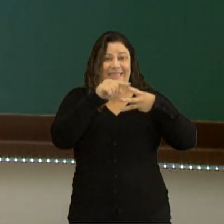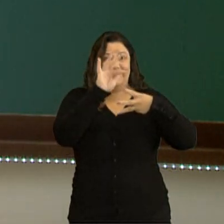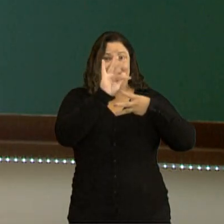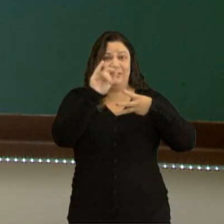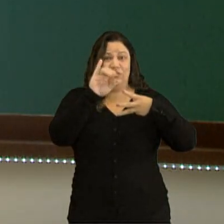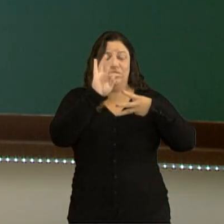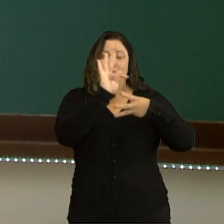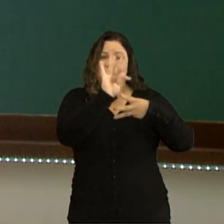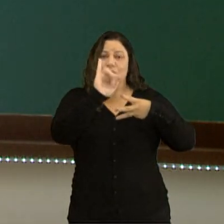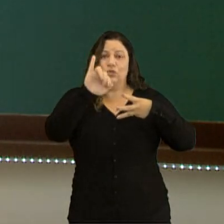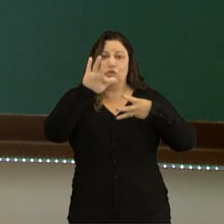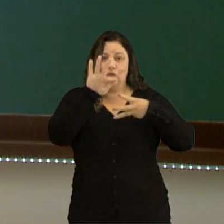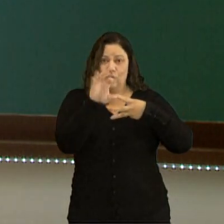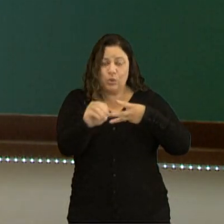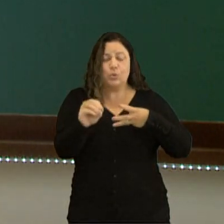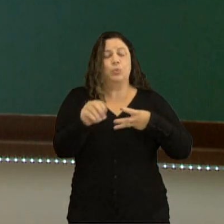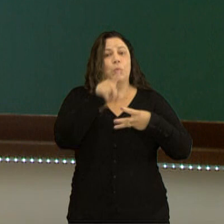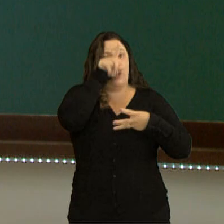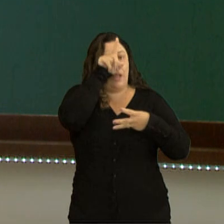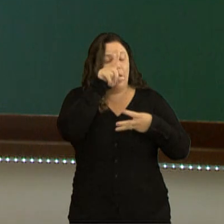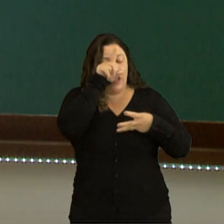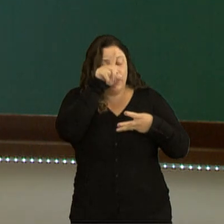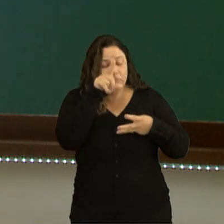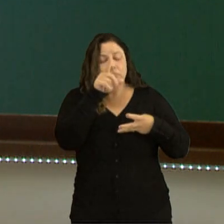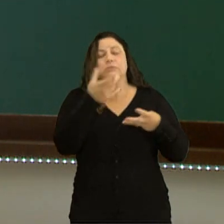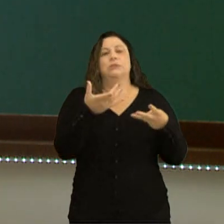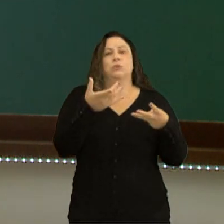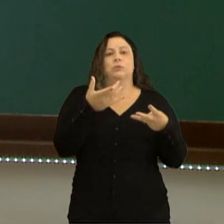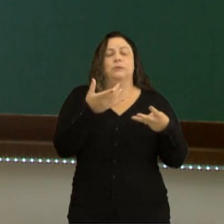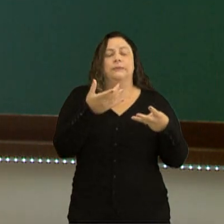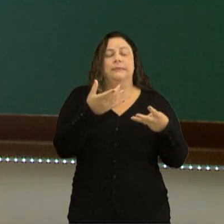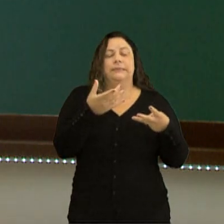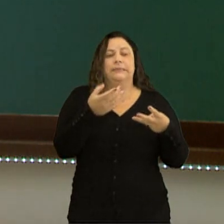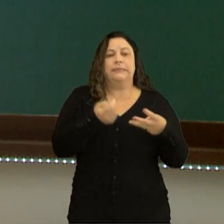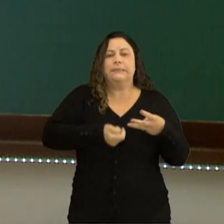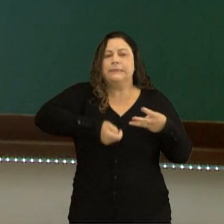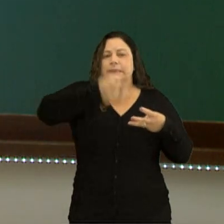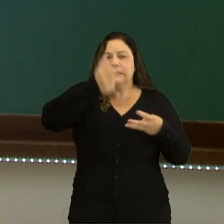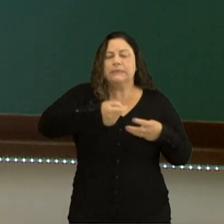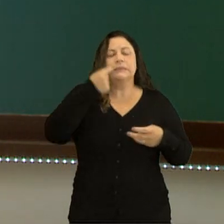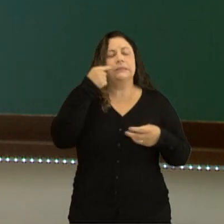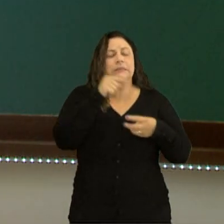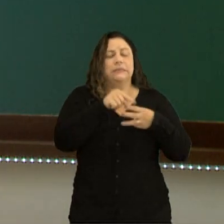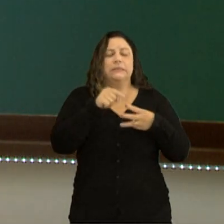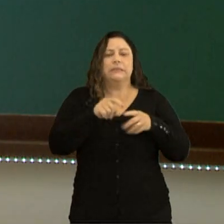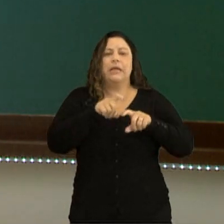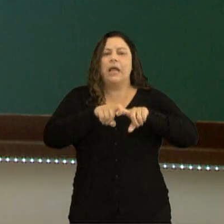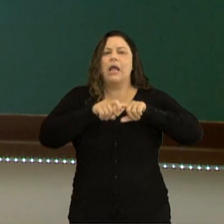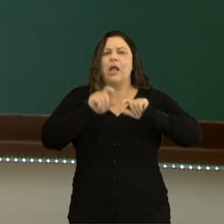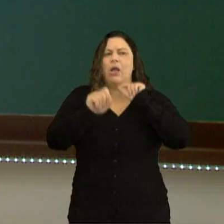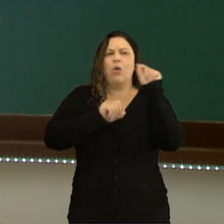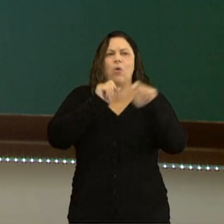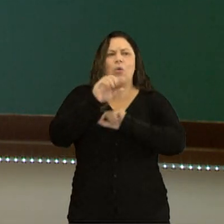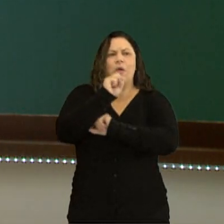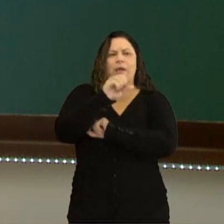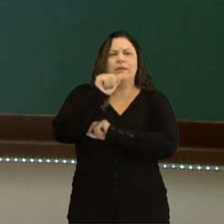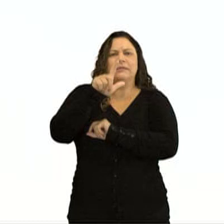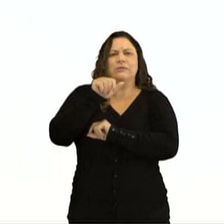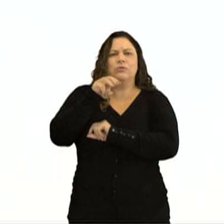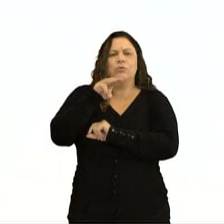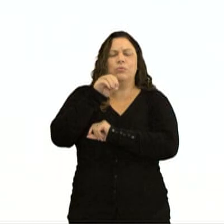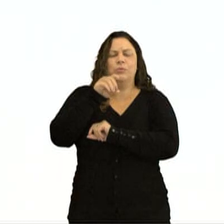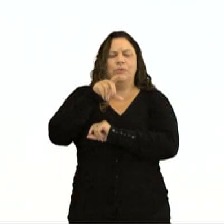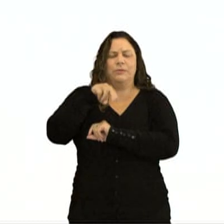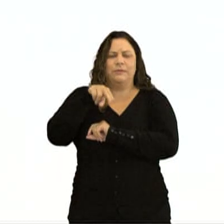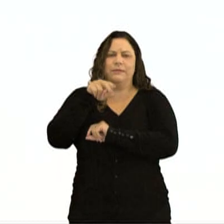relativamente grave e rara, que é causada pela Salmonella enterica tifo. A